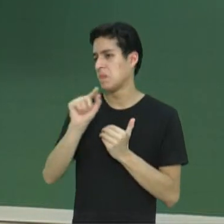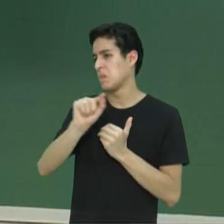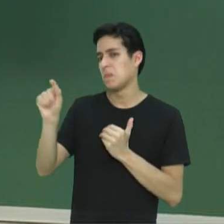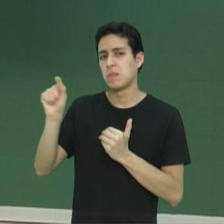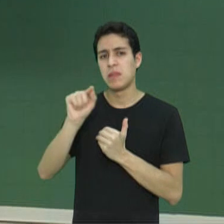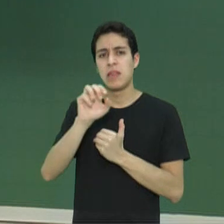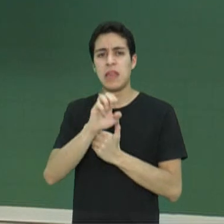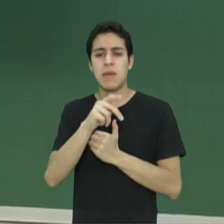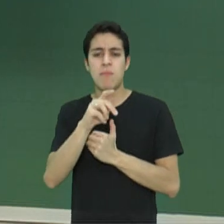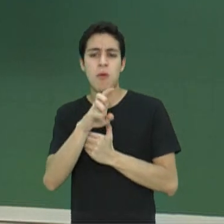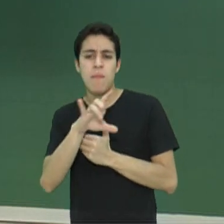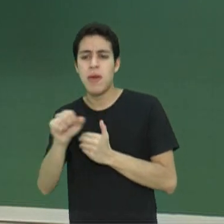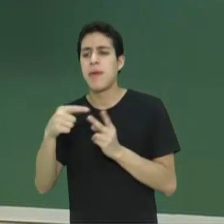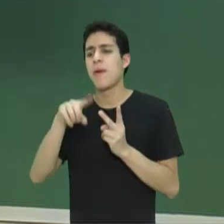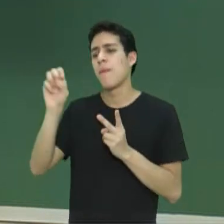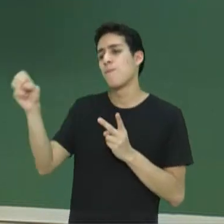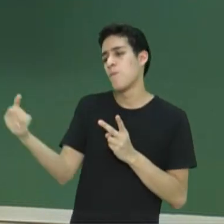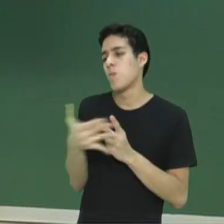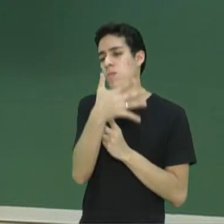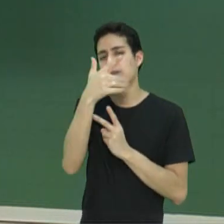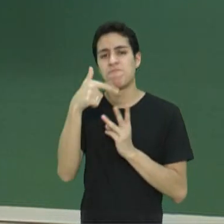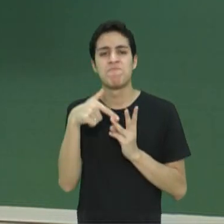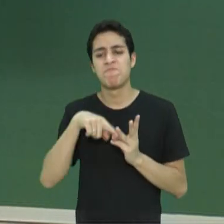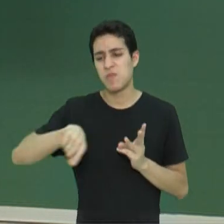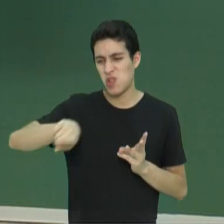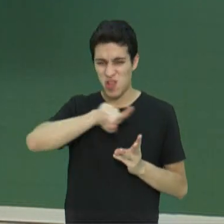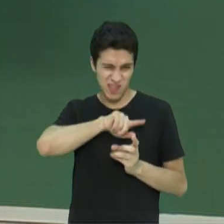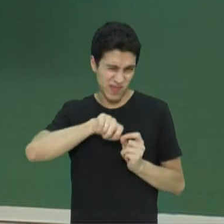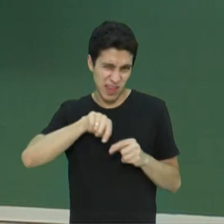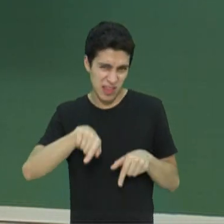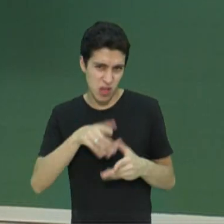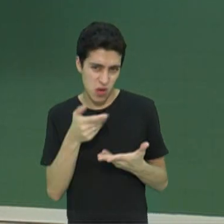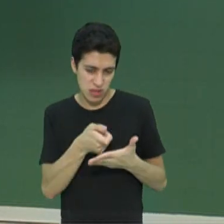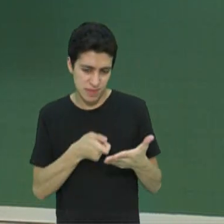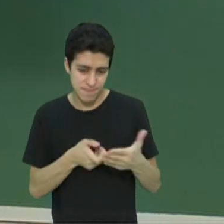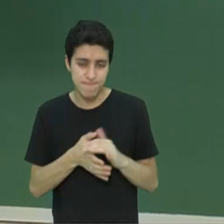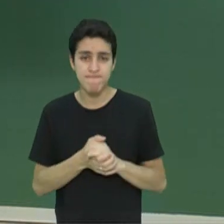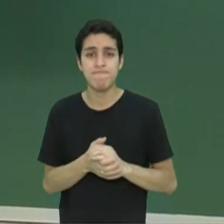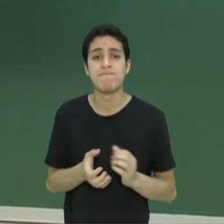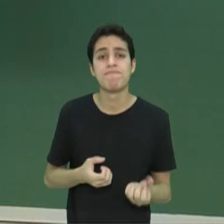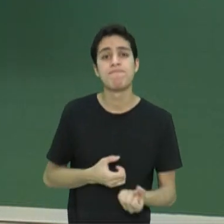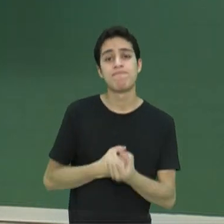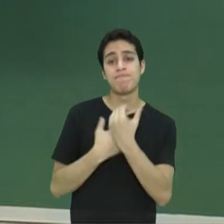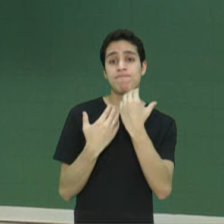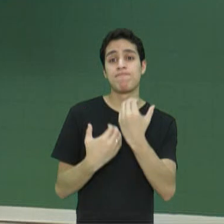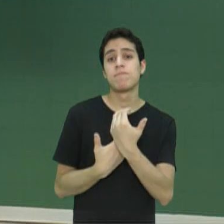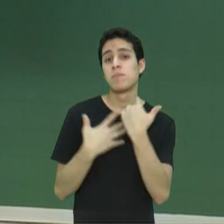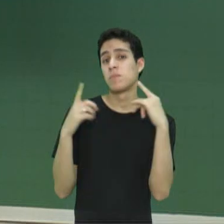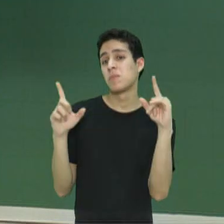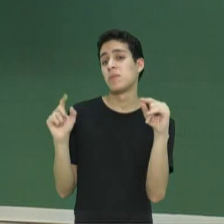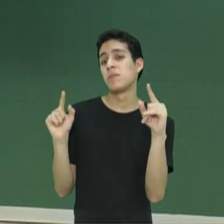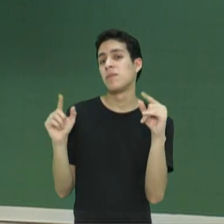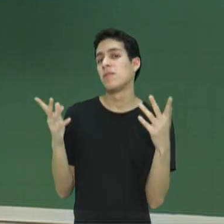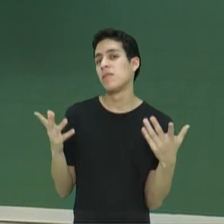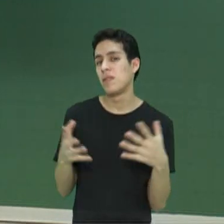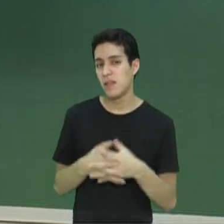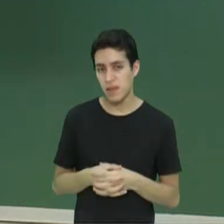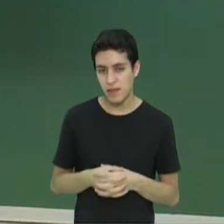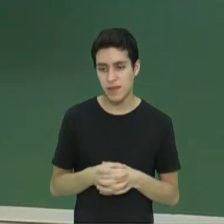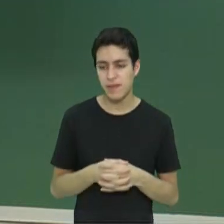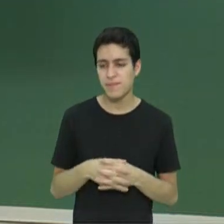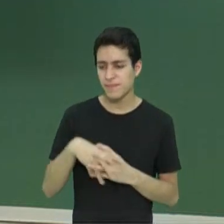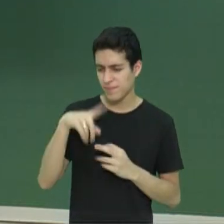a epopeia, seja as poesias modernas que nós fazemos hoje, a poesia vem do quê?